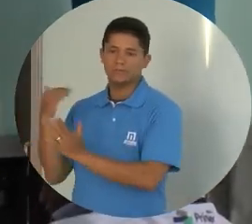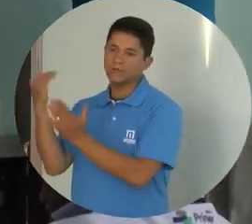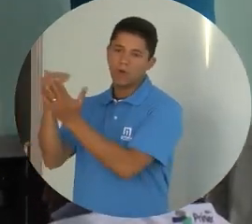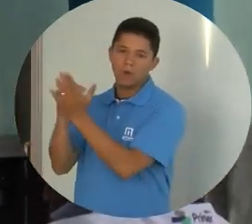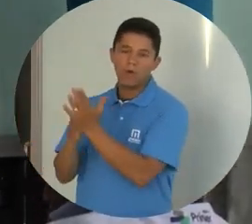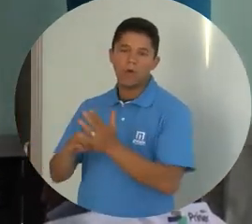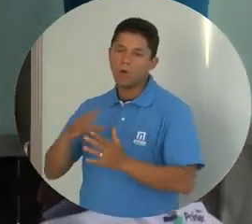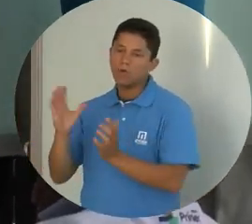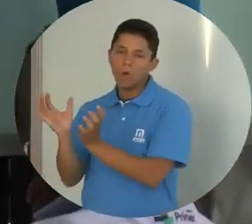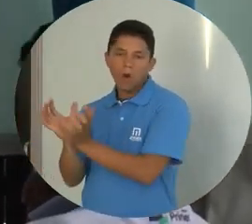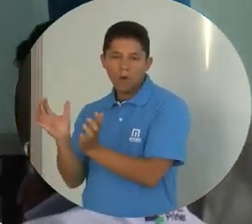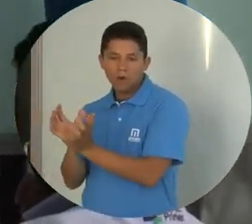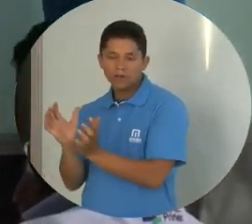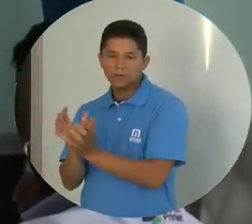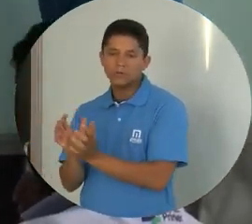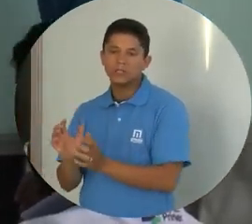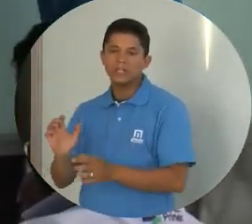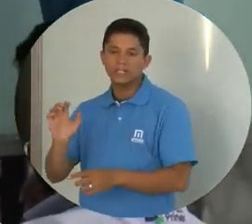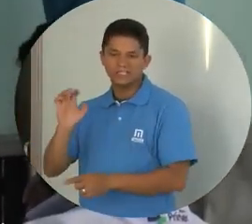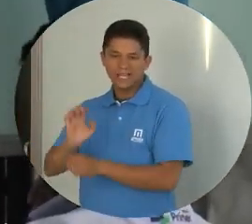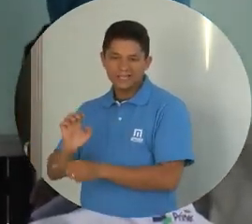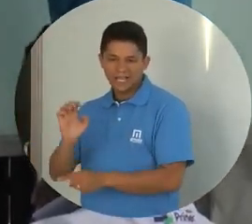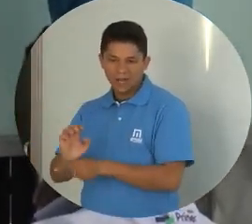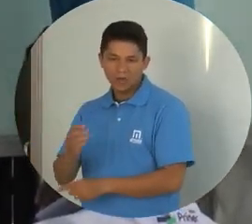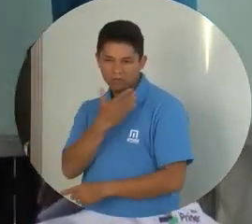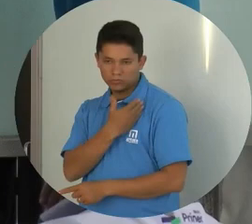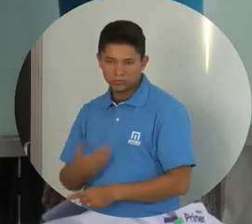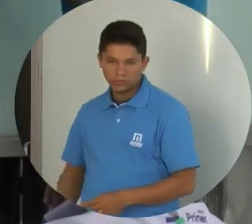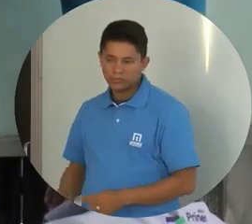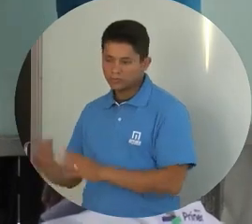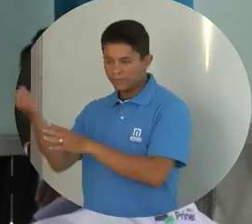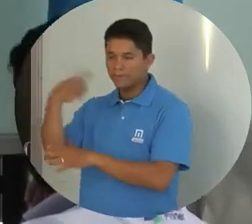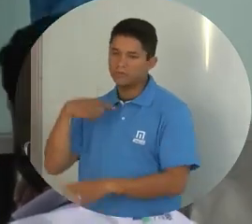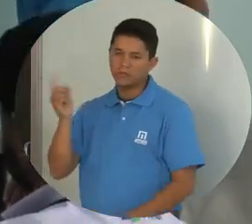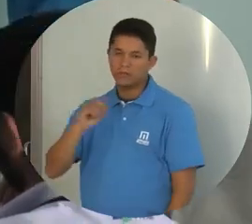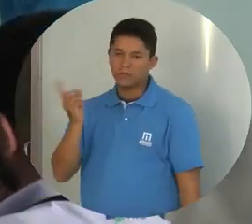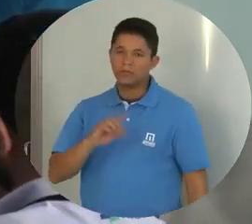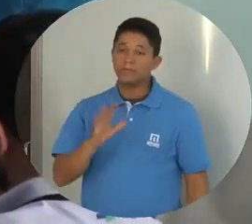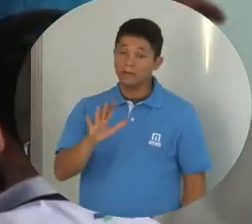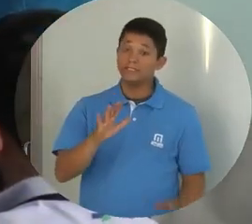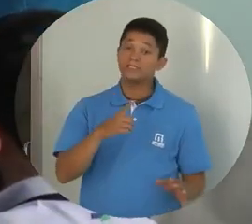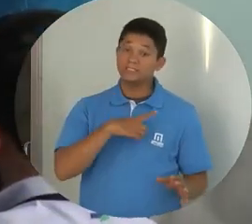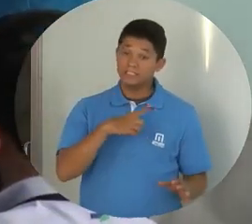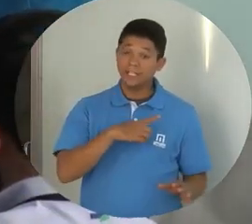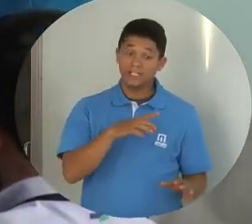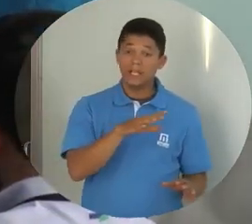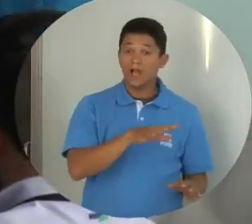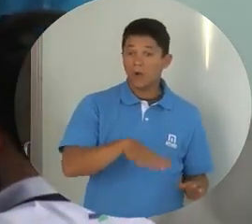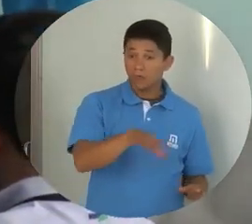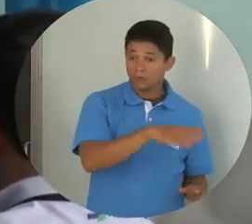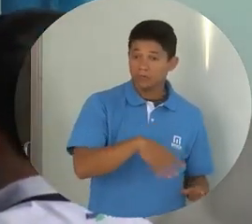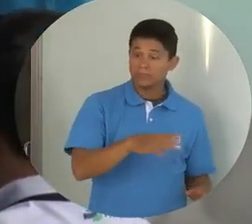órgãos estatais. Mas tem zonas de atividade mais sísmica no